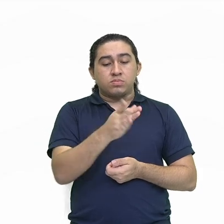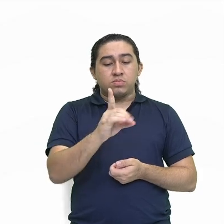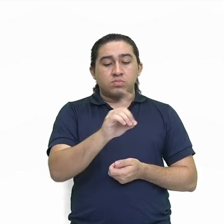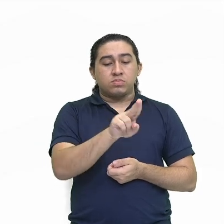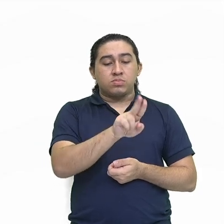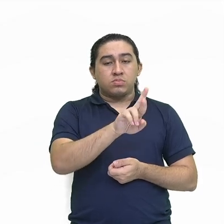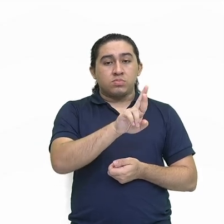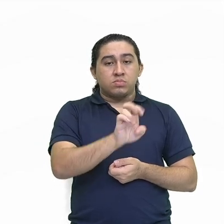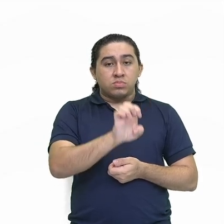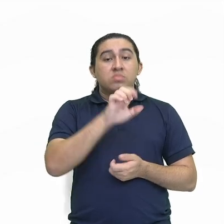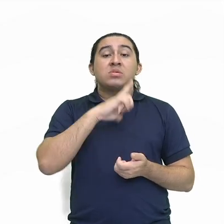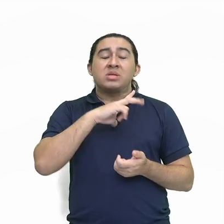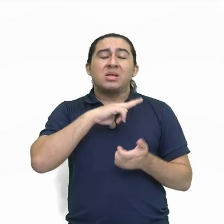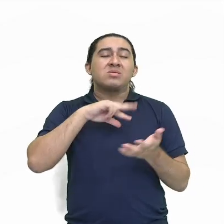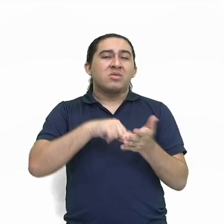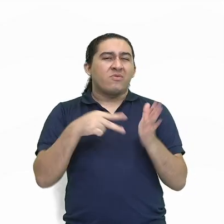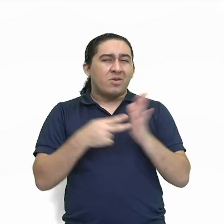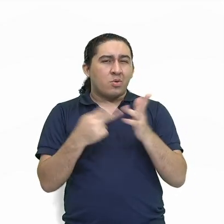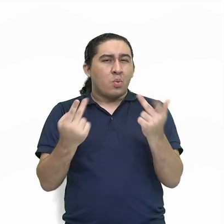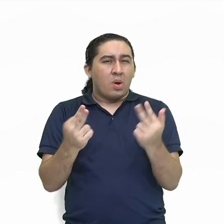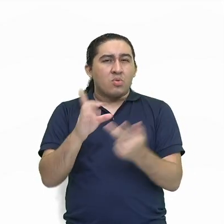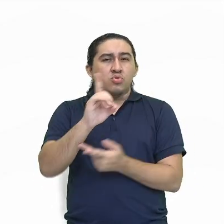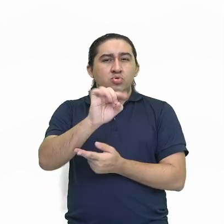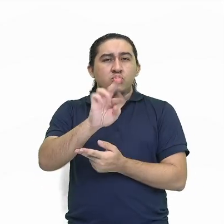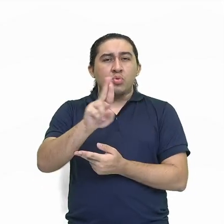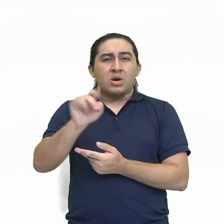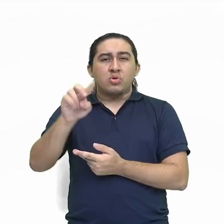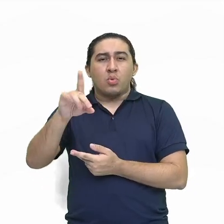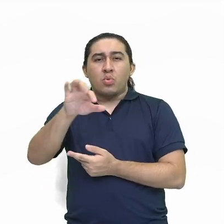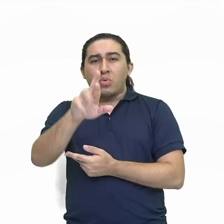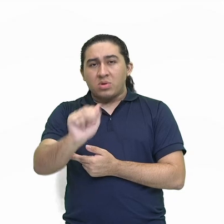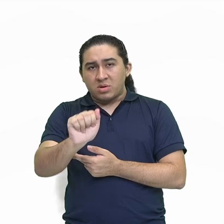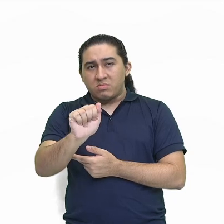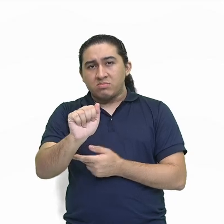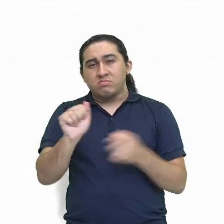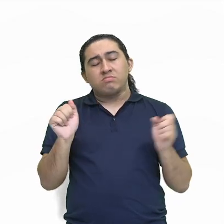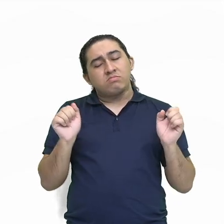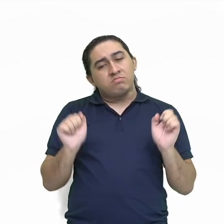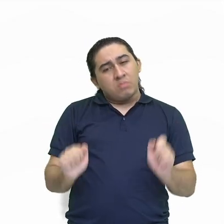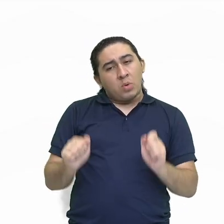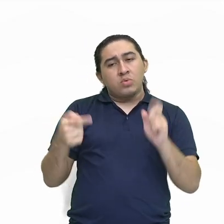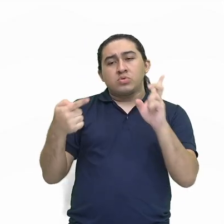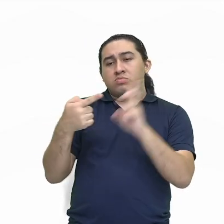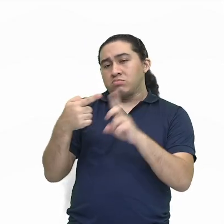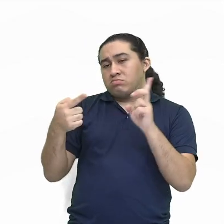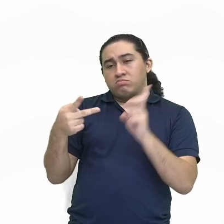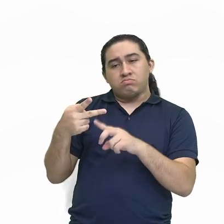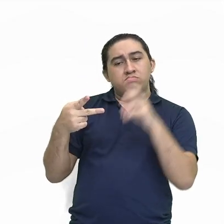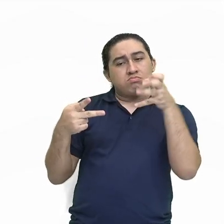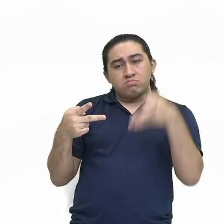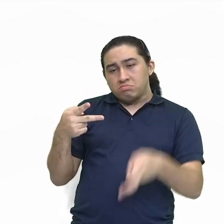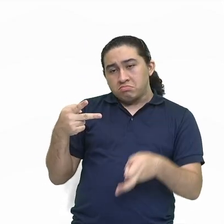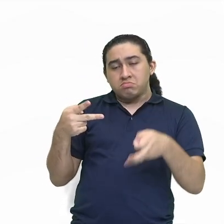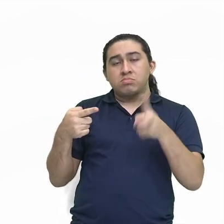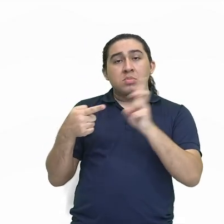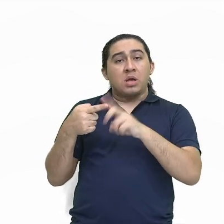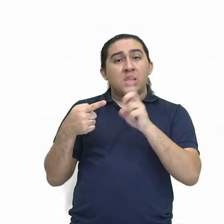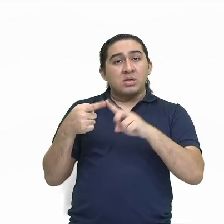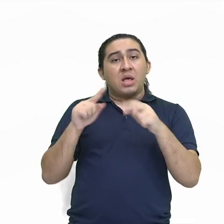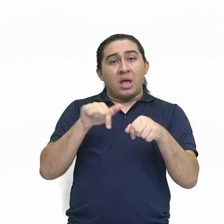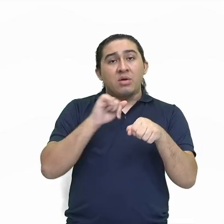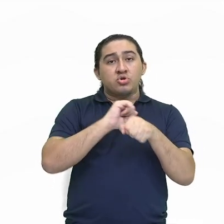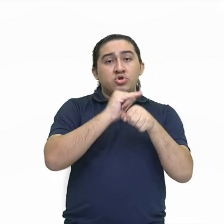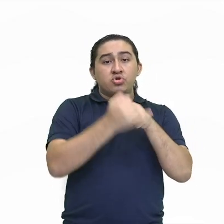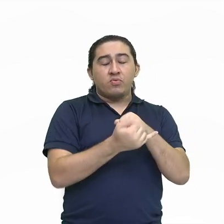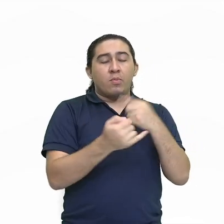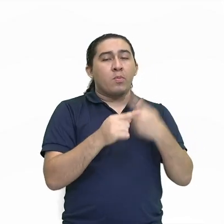o mesmo sentido de duradoura. Eu posso falar tanto duradoura, que é o adjetivo, porque ele